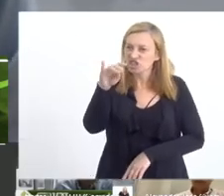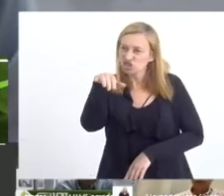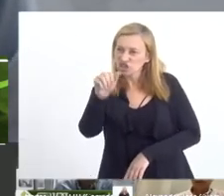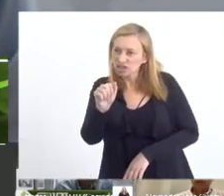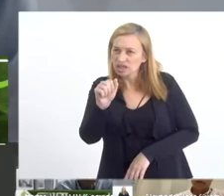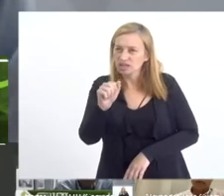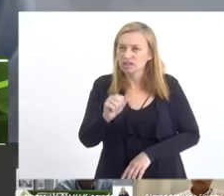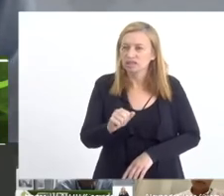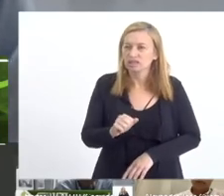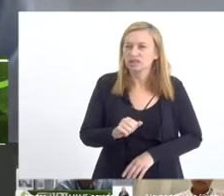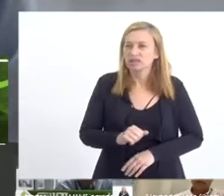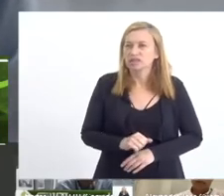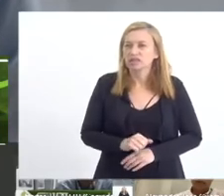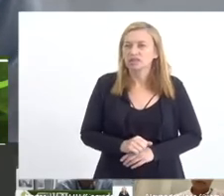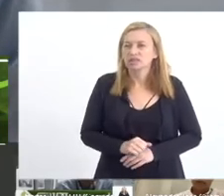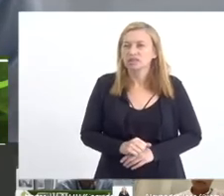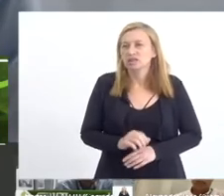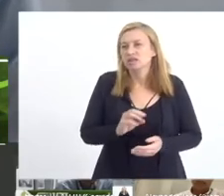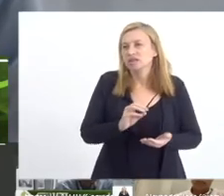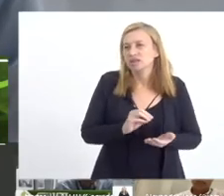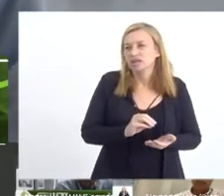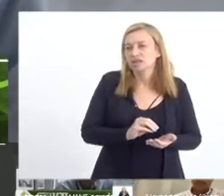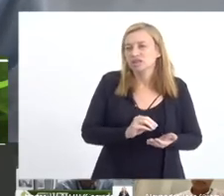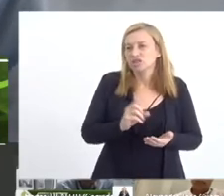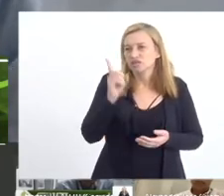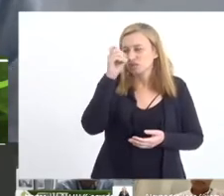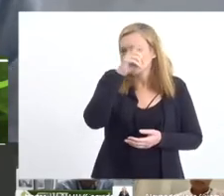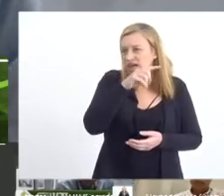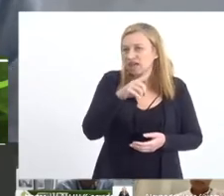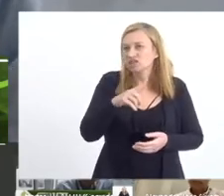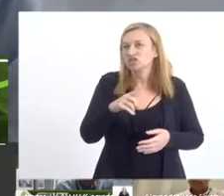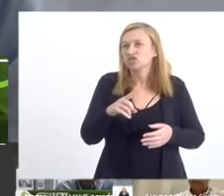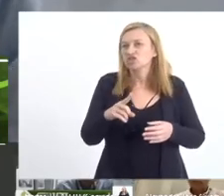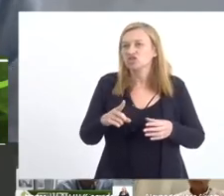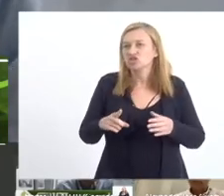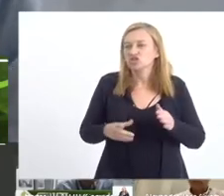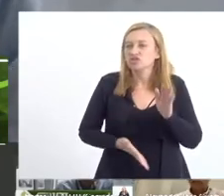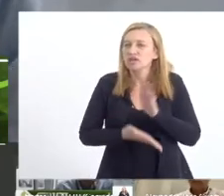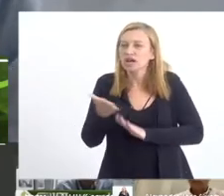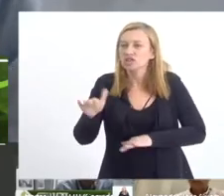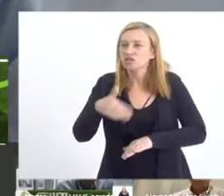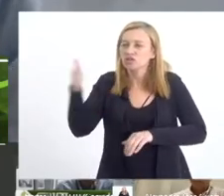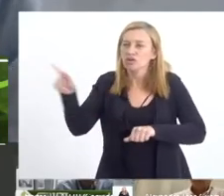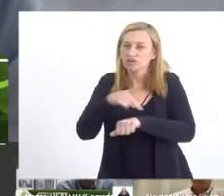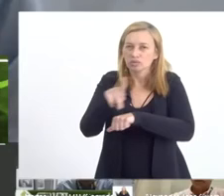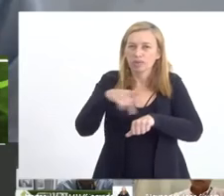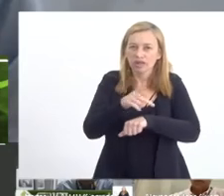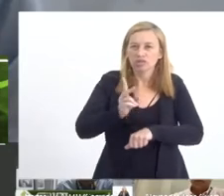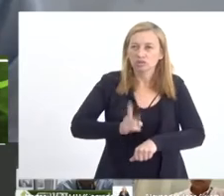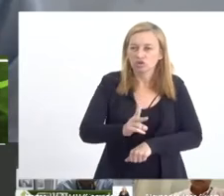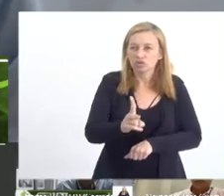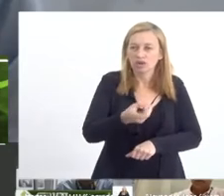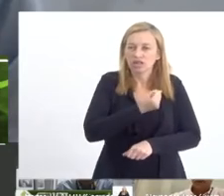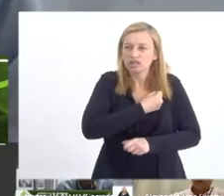em vez de enfrentar as incertezas de viagens internacionais, a gente vai continuar crescendo aqui